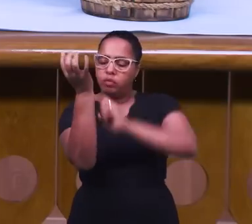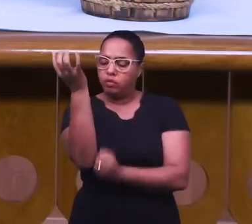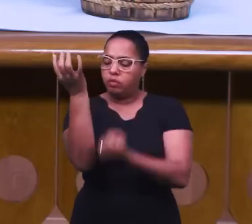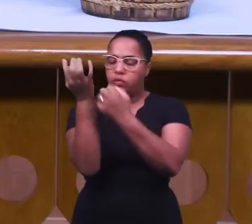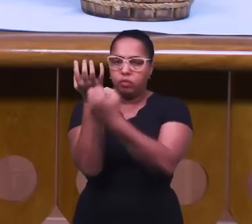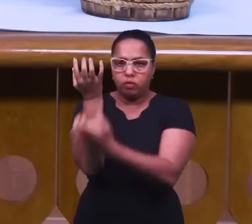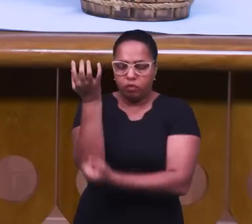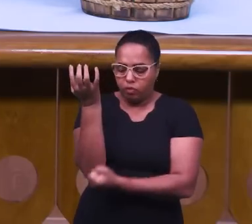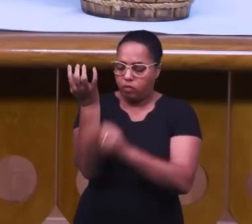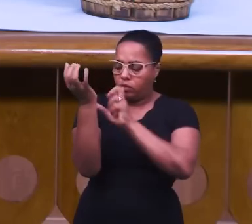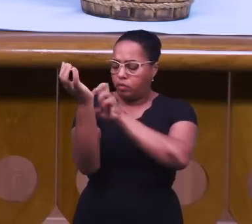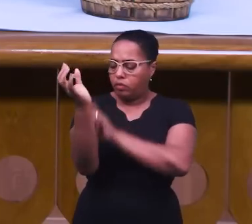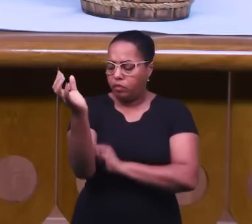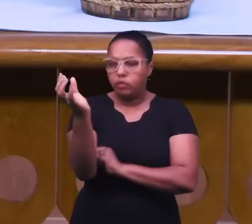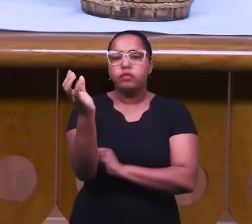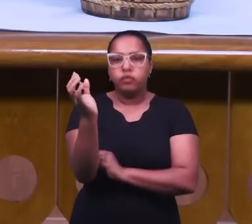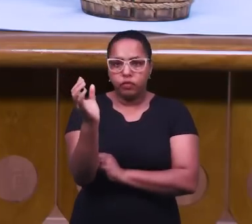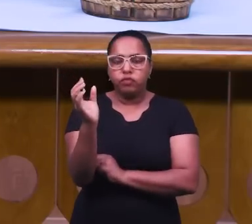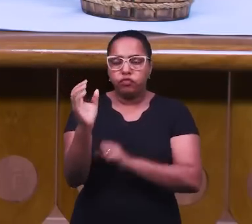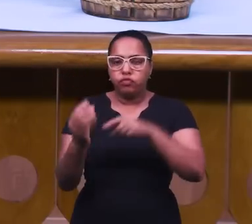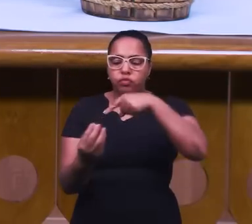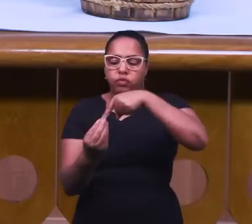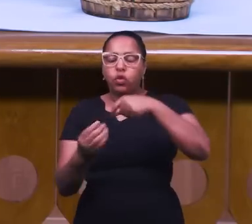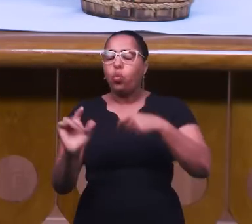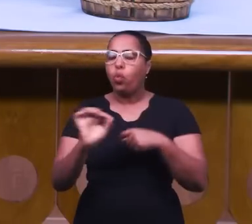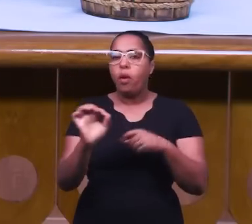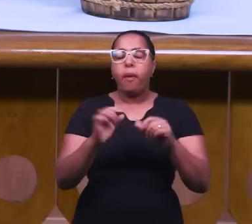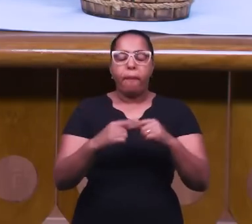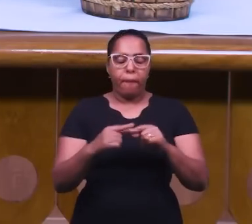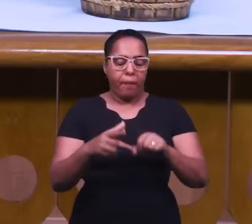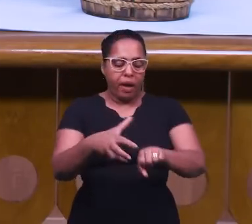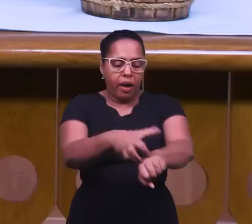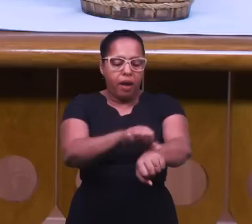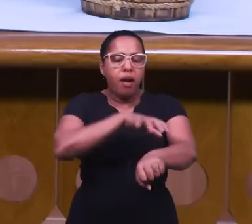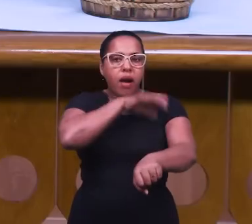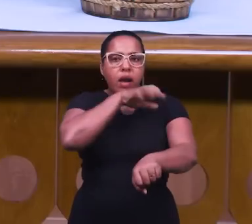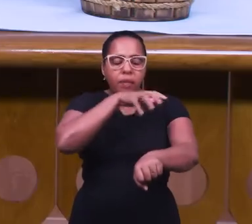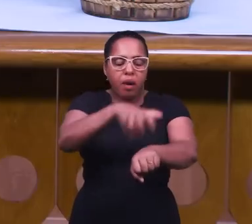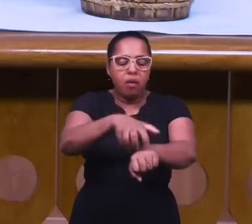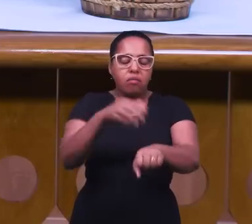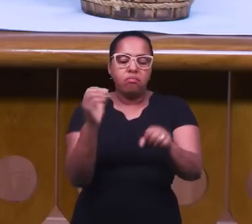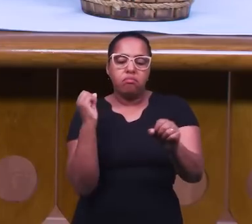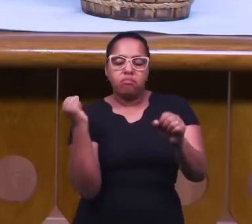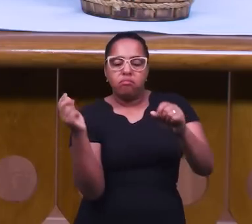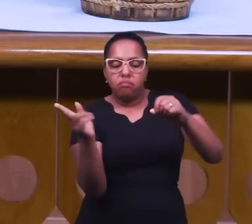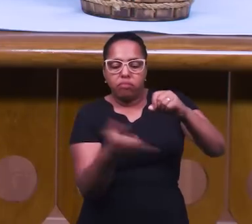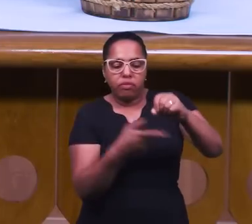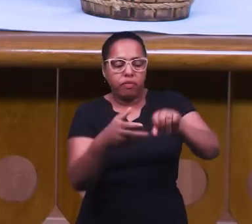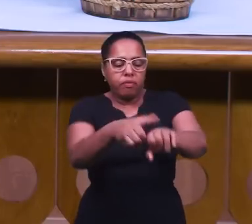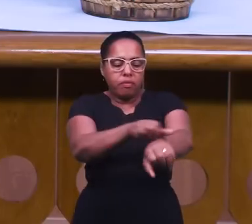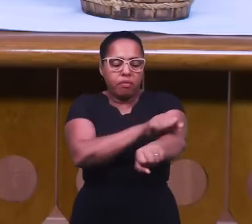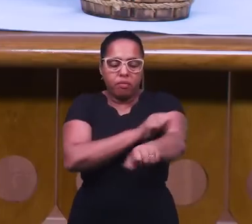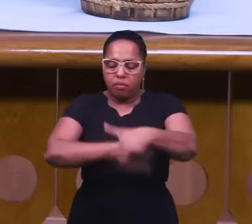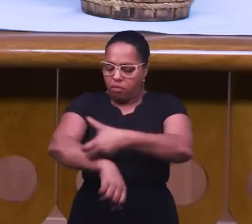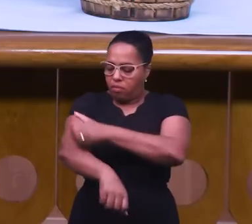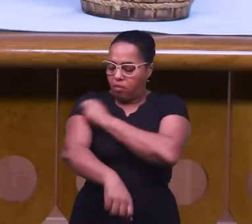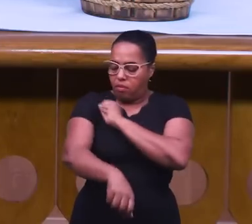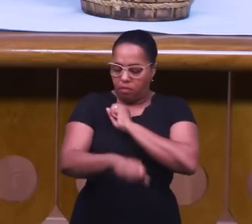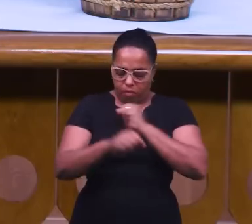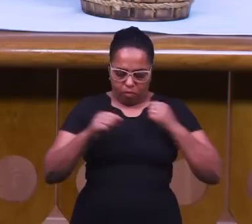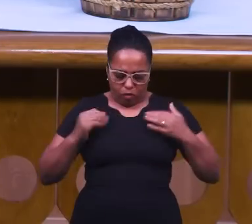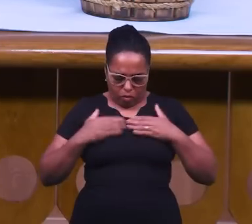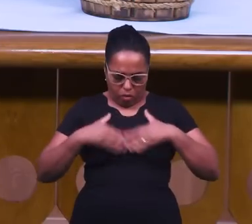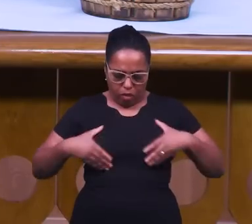projeto precário, provisório. Mas agora sim, com a pele do animal, eles iriam ter ali o resultado do pecado deles, que